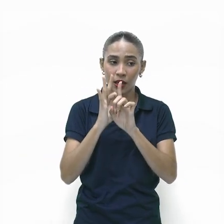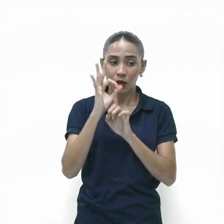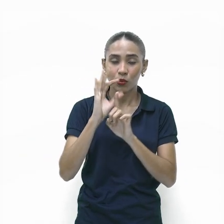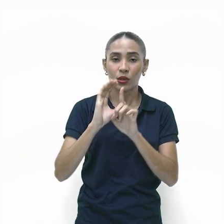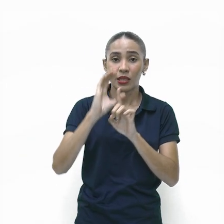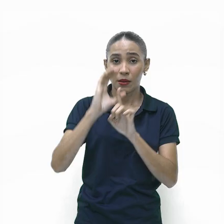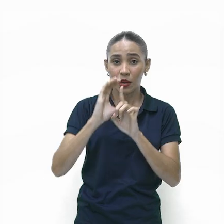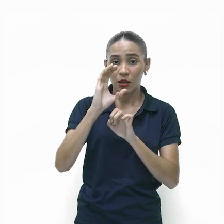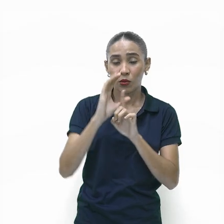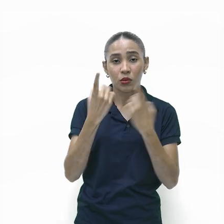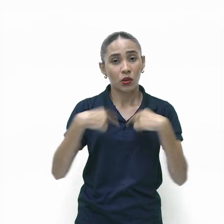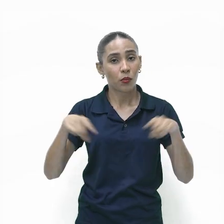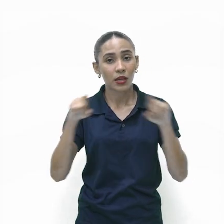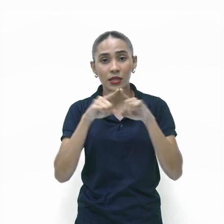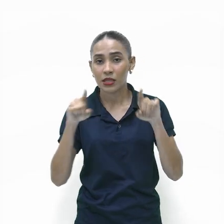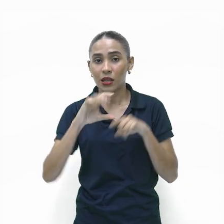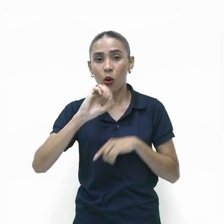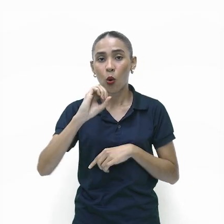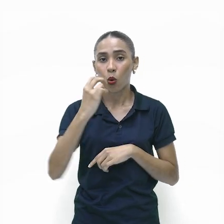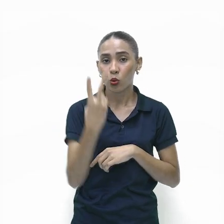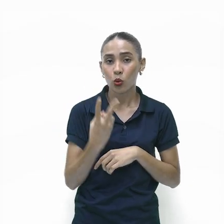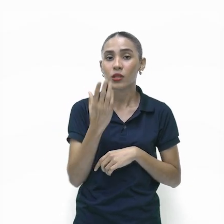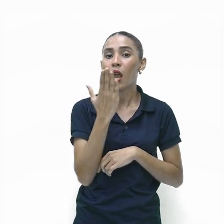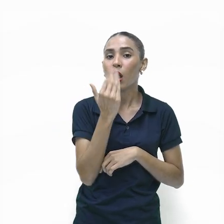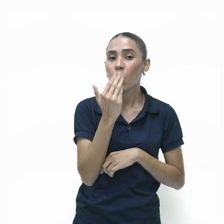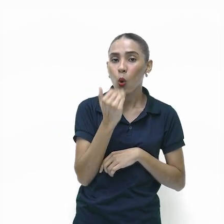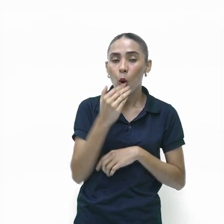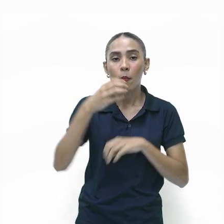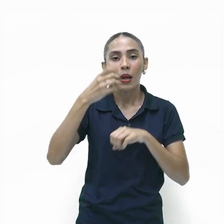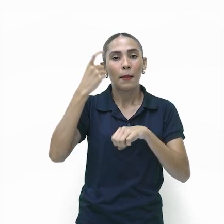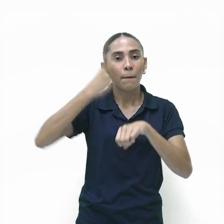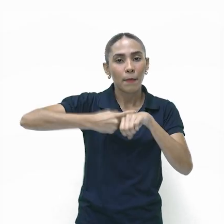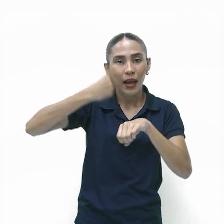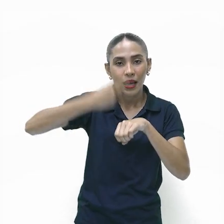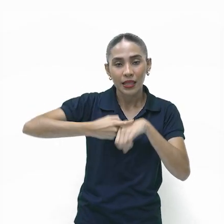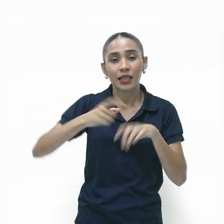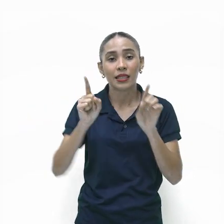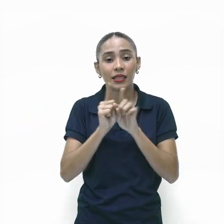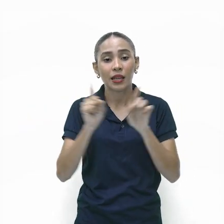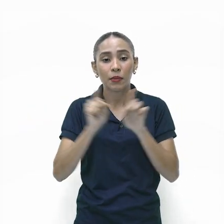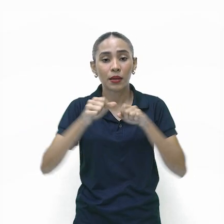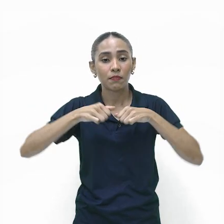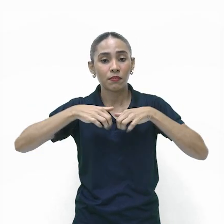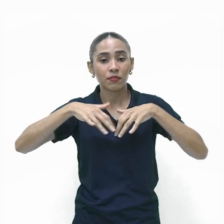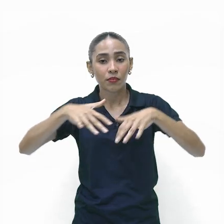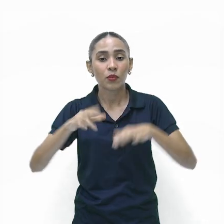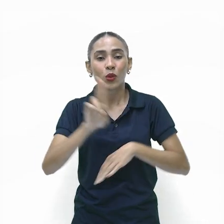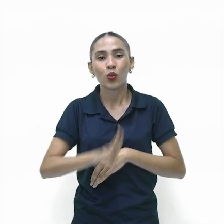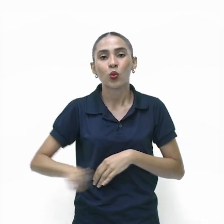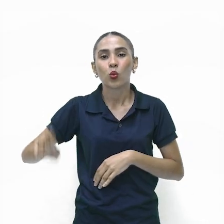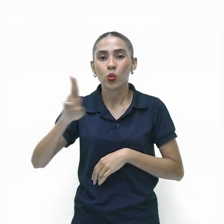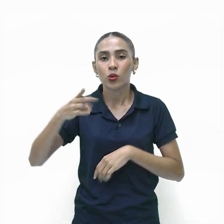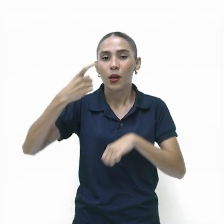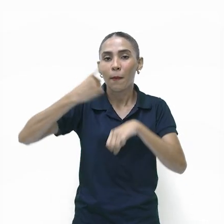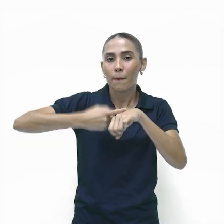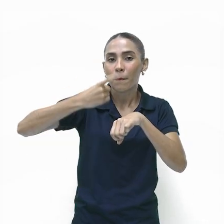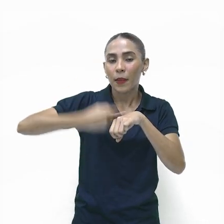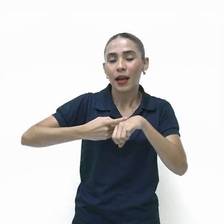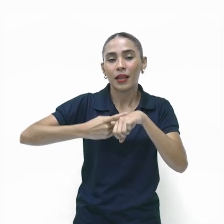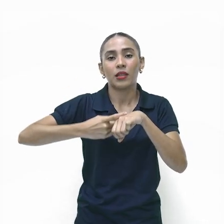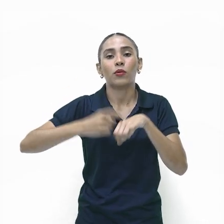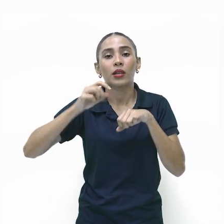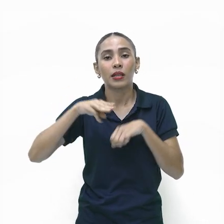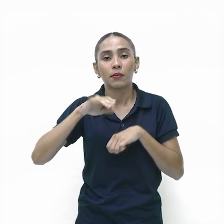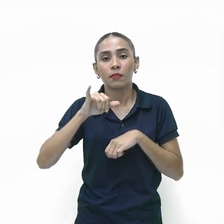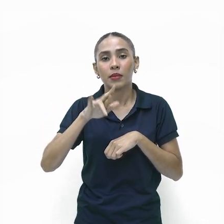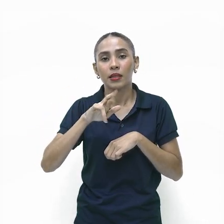Celsius. Eles não precisam de oxigênio e comem pedras e minerais, ou seja, eles utilizam pedras e minerais